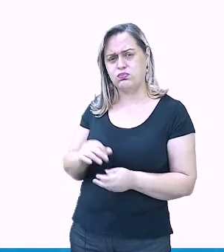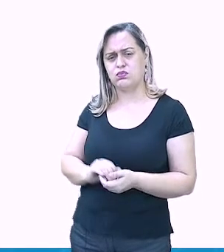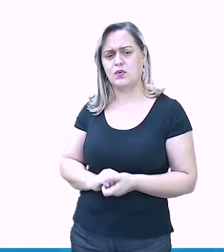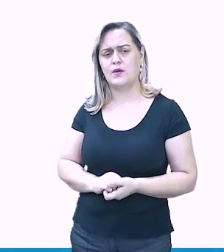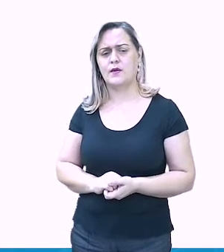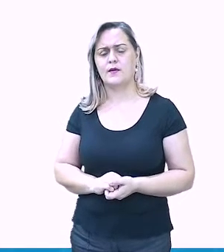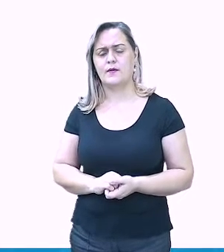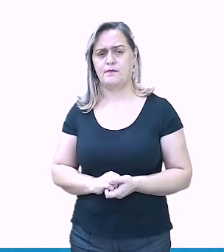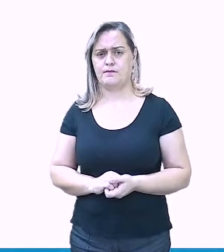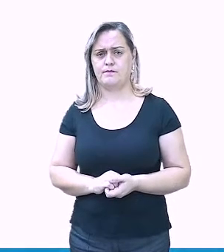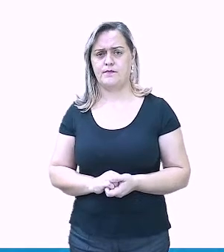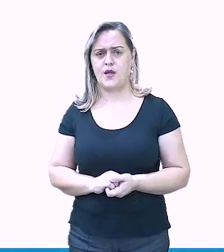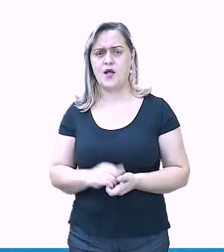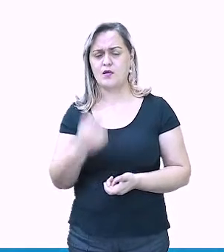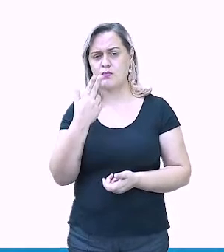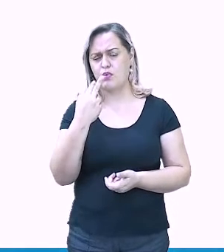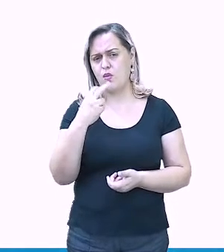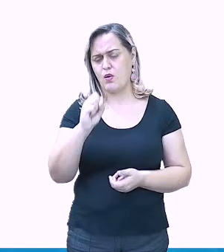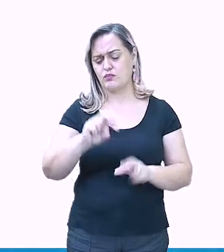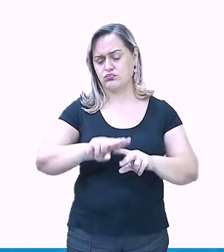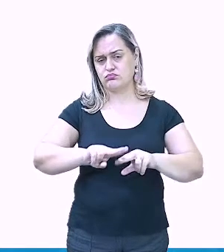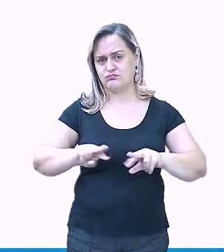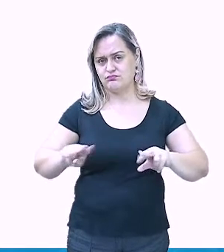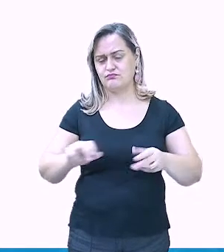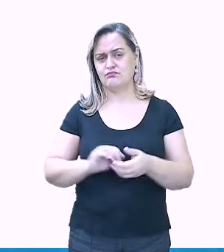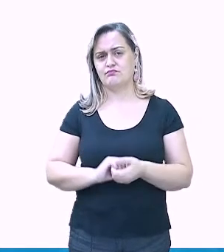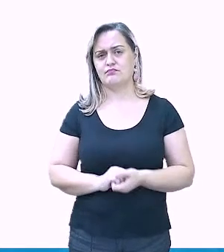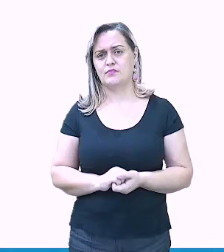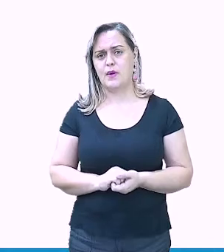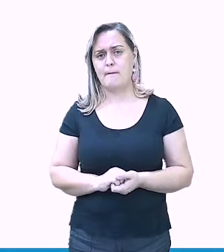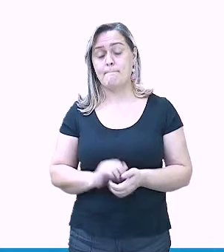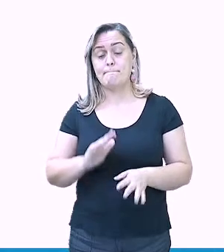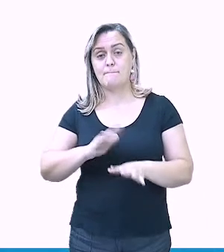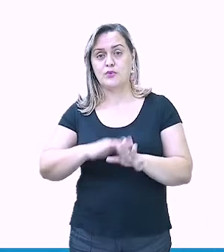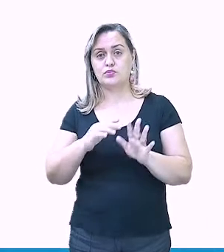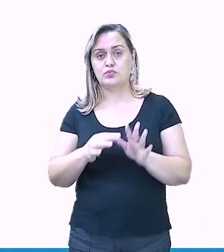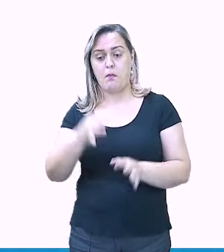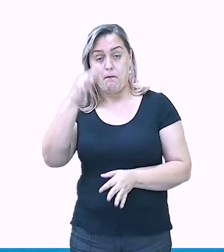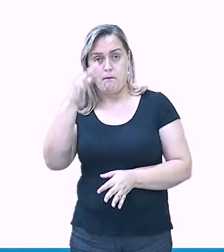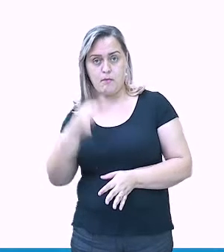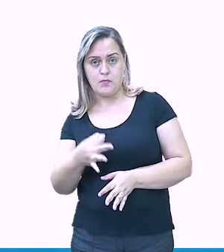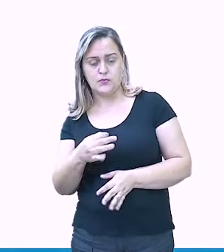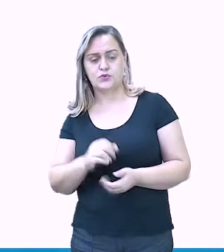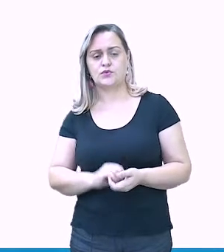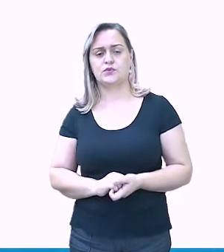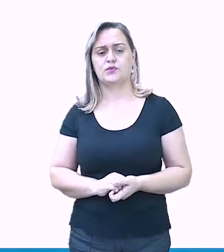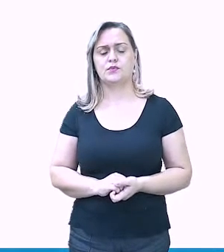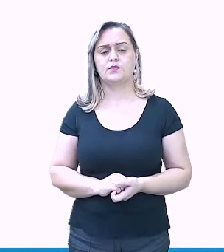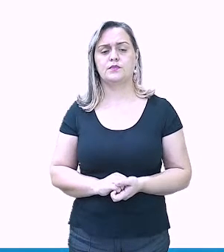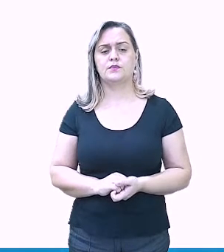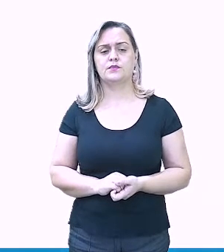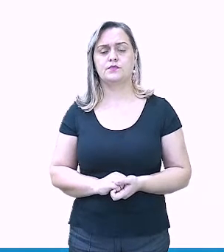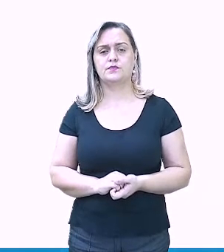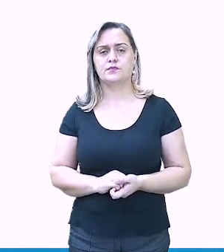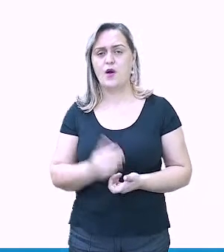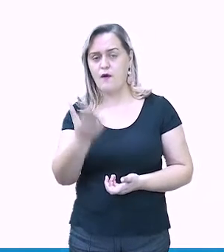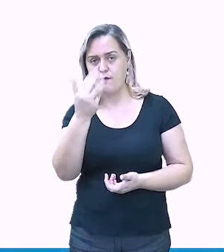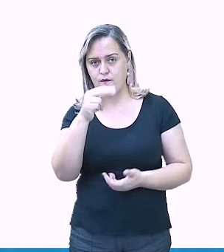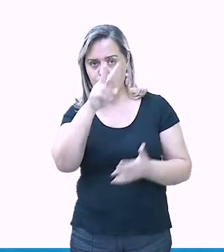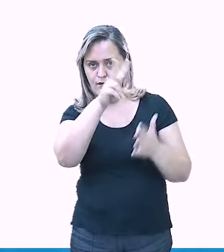linguagem bem dinâmica, mais objetiva e até mais poética. Vamos lá, então, iniciar a